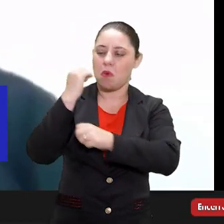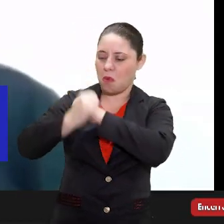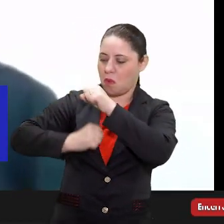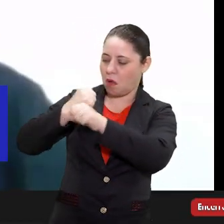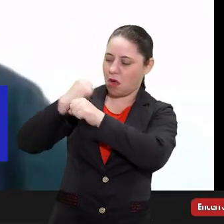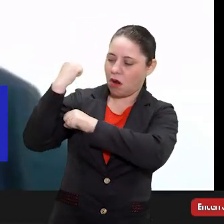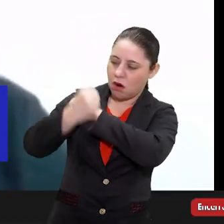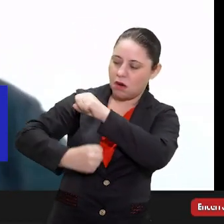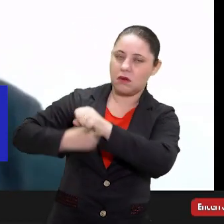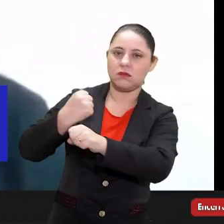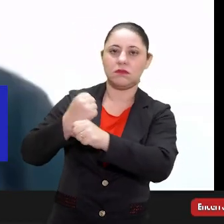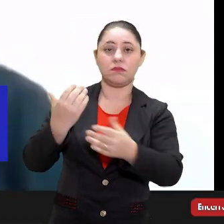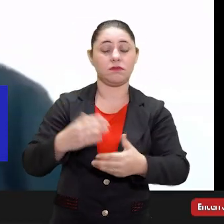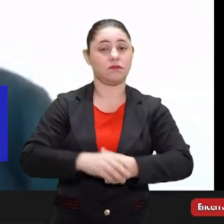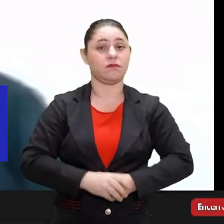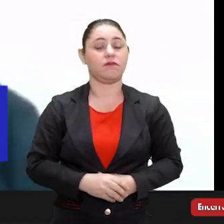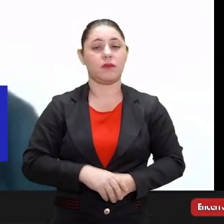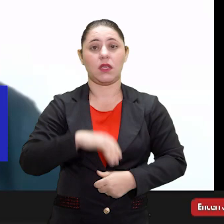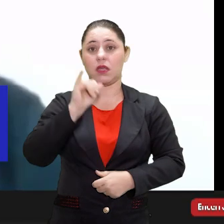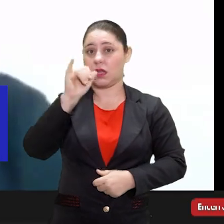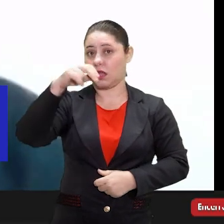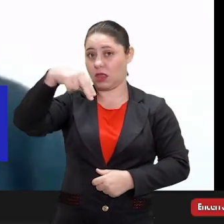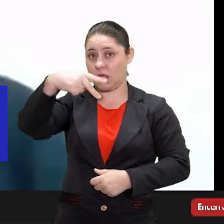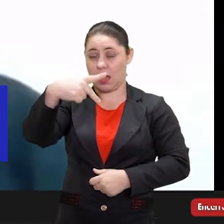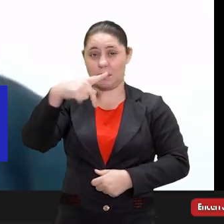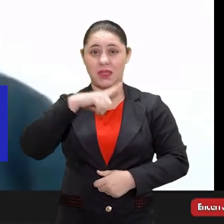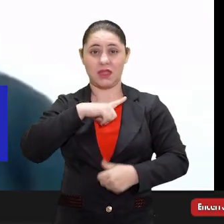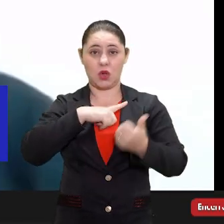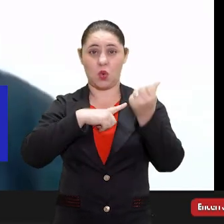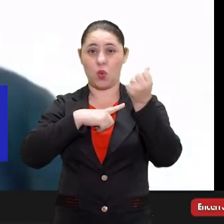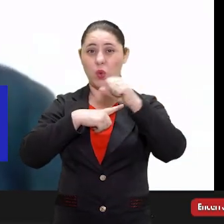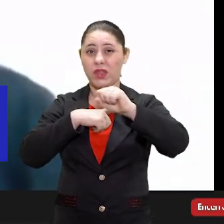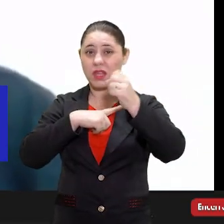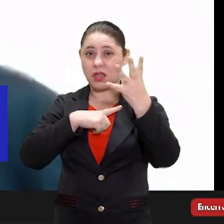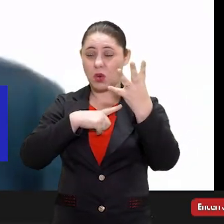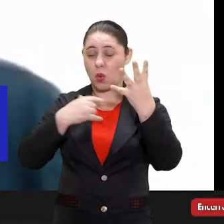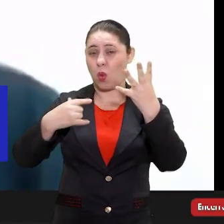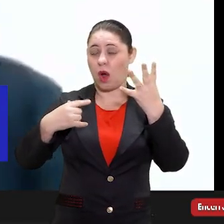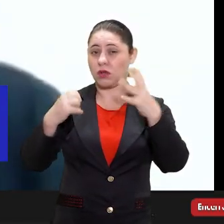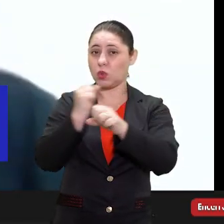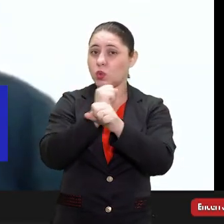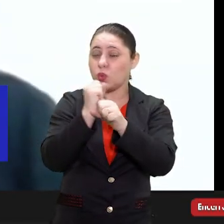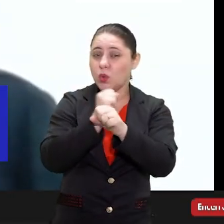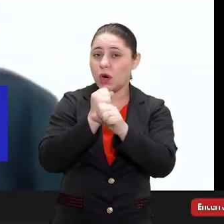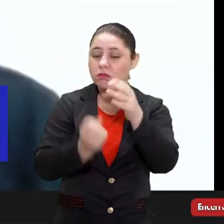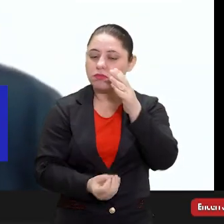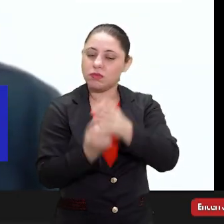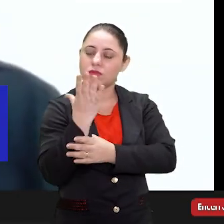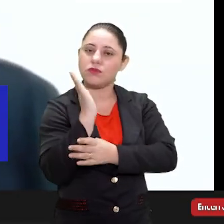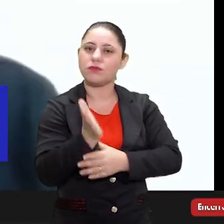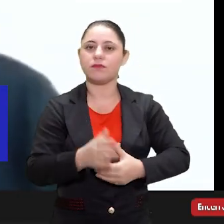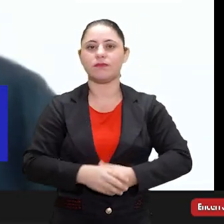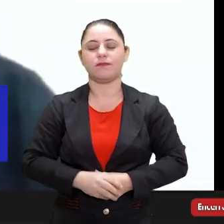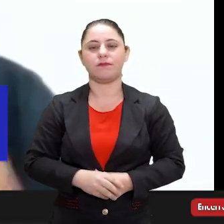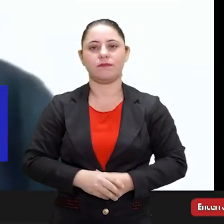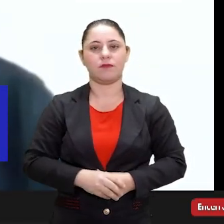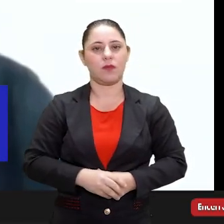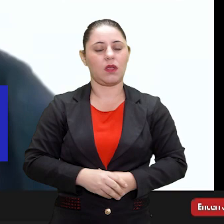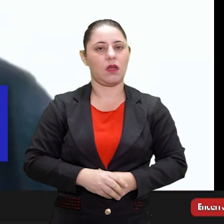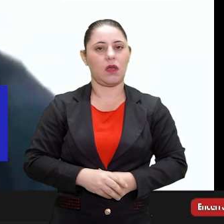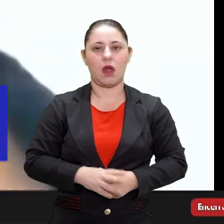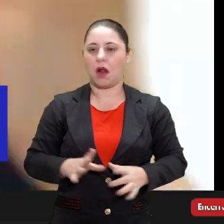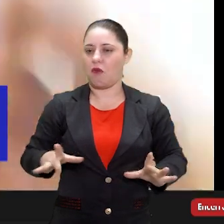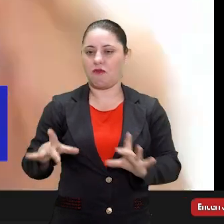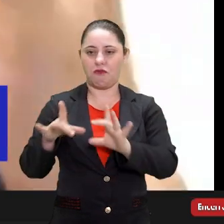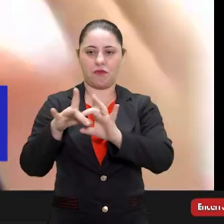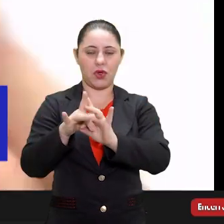em organização, eficiência, credibilidade nos últimos anos. O INEP